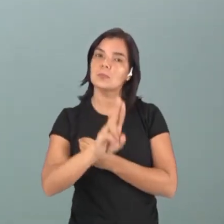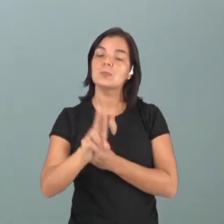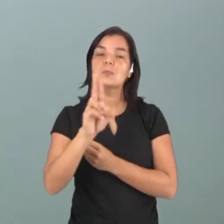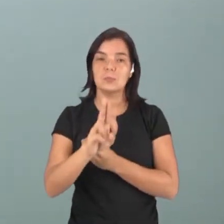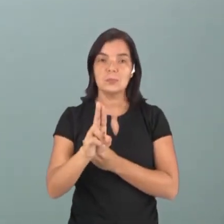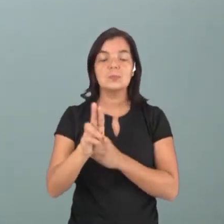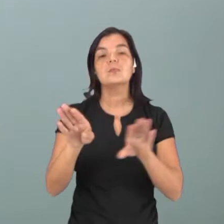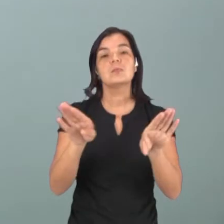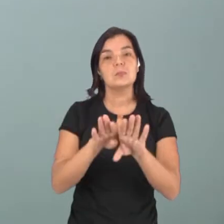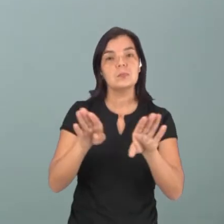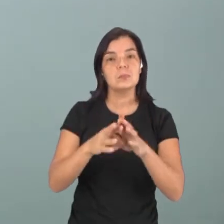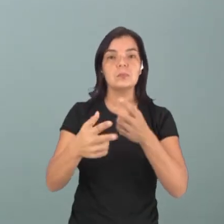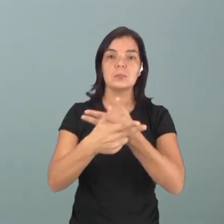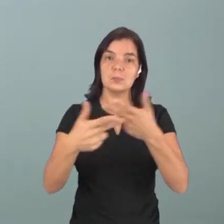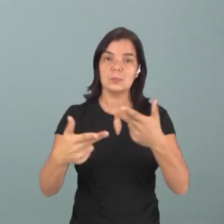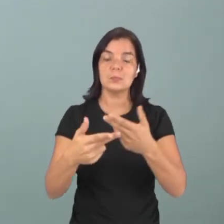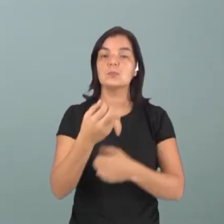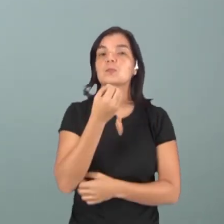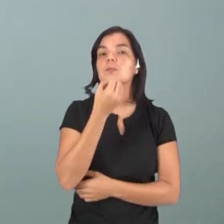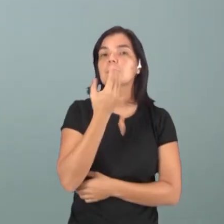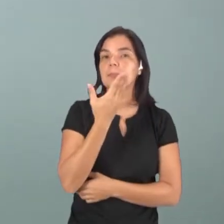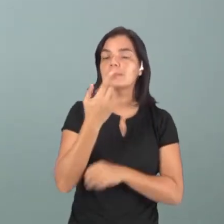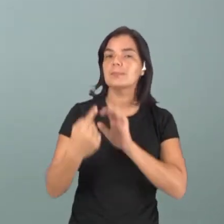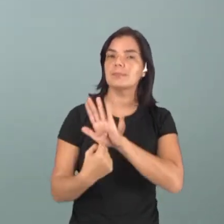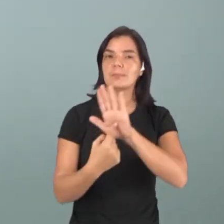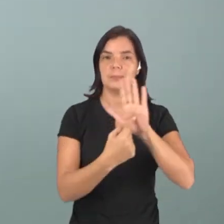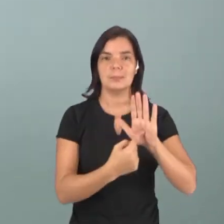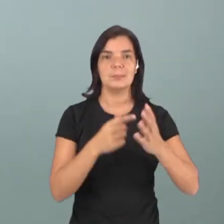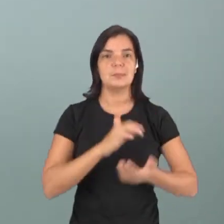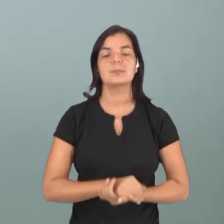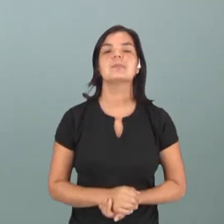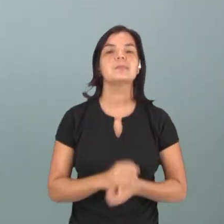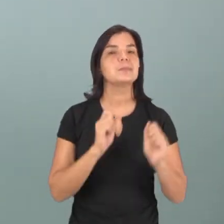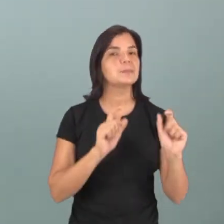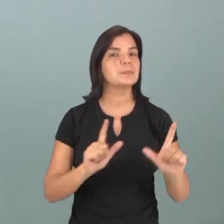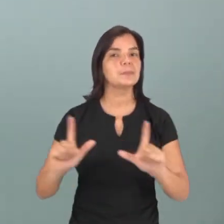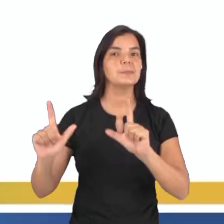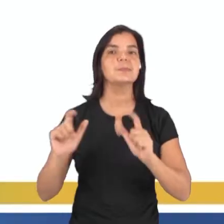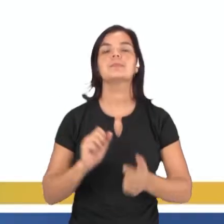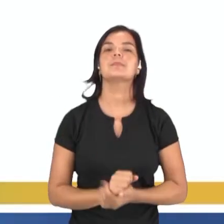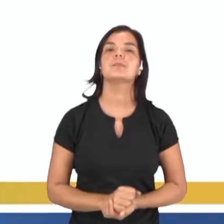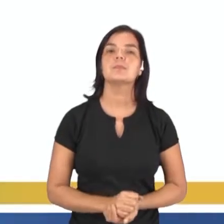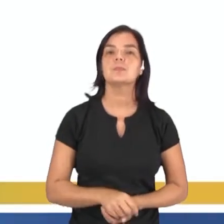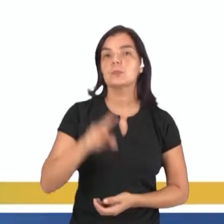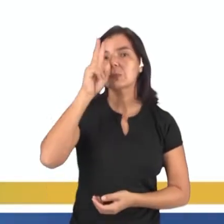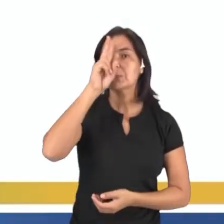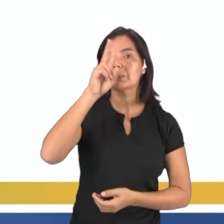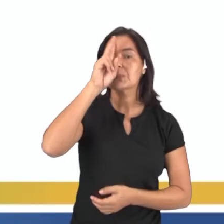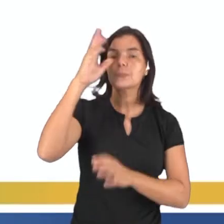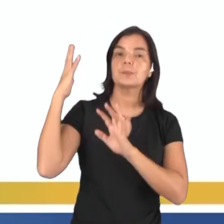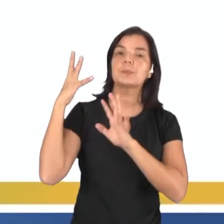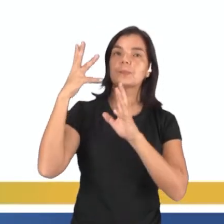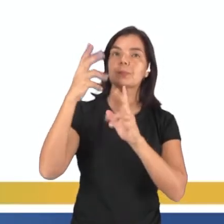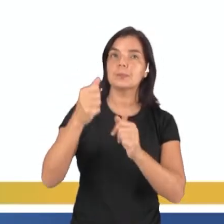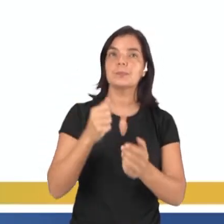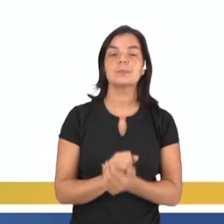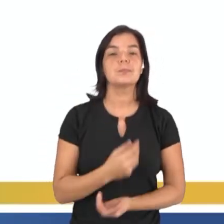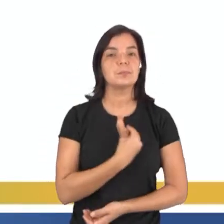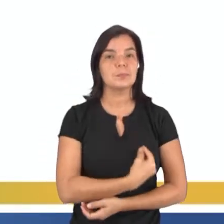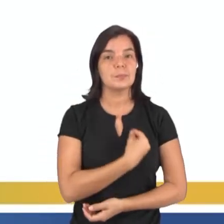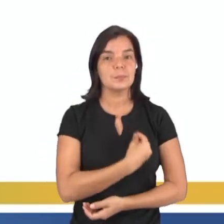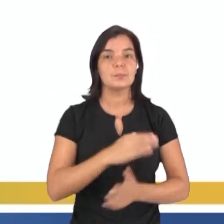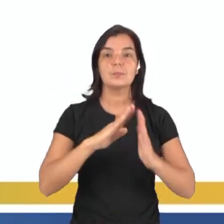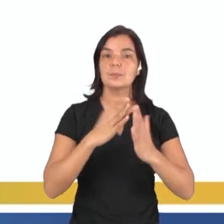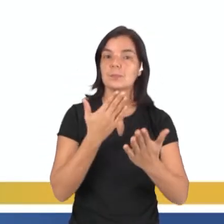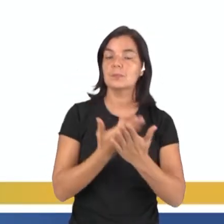de tecnologia para ter uma boa apresentação. Então, vamos lá. Relembrando, então, ao longo da sua vida